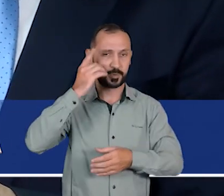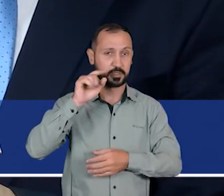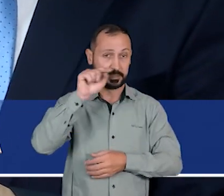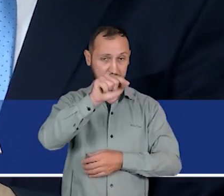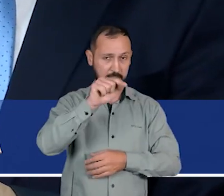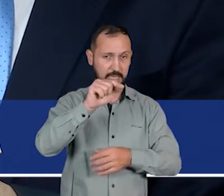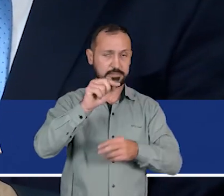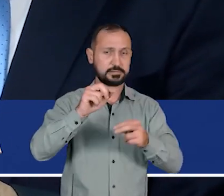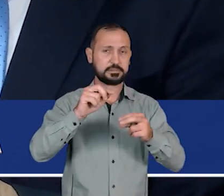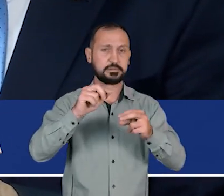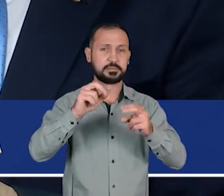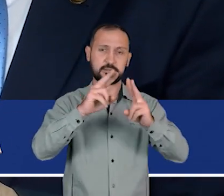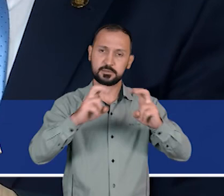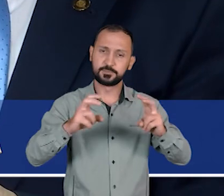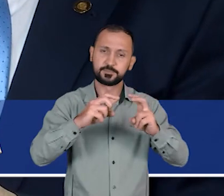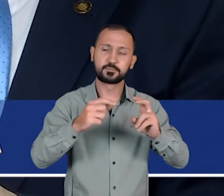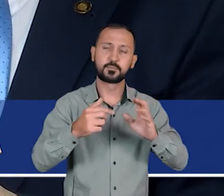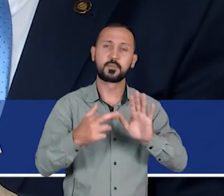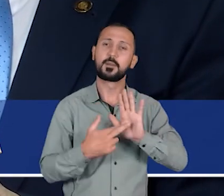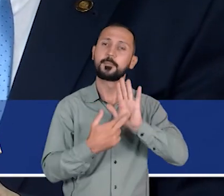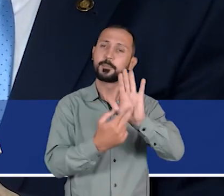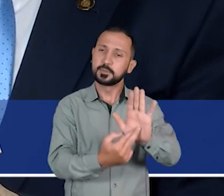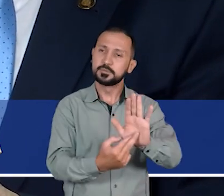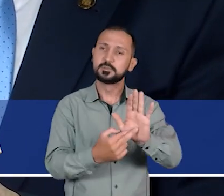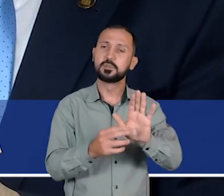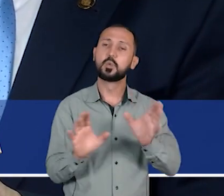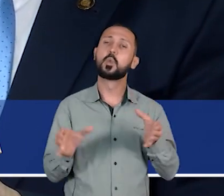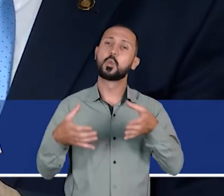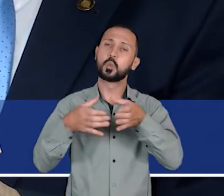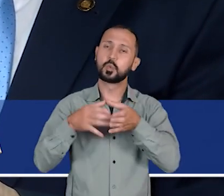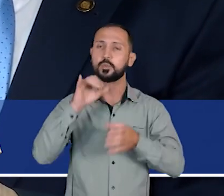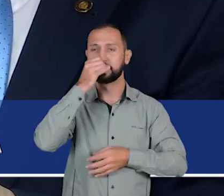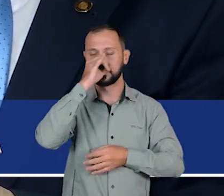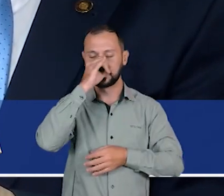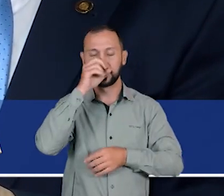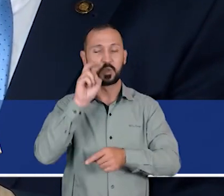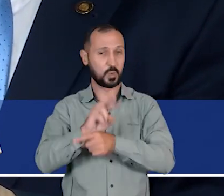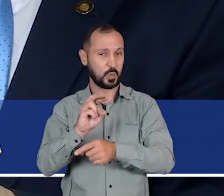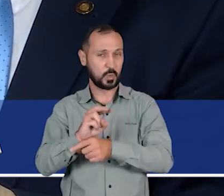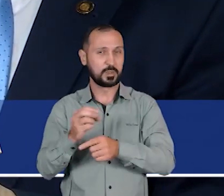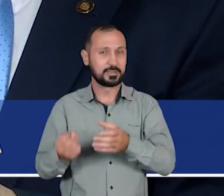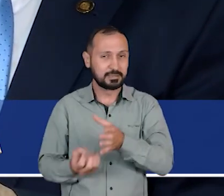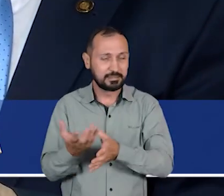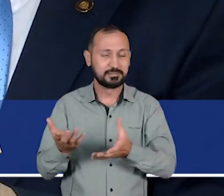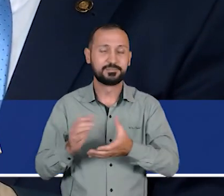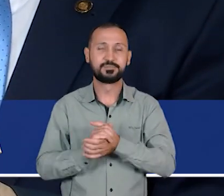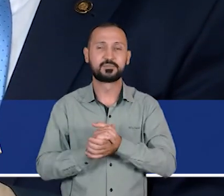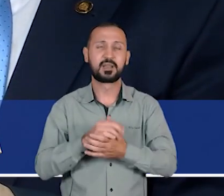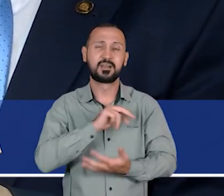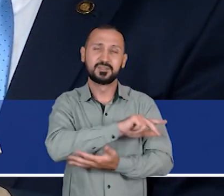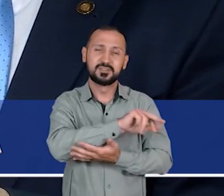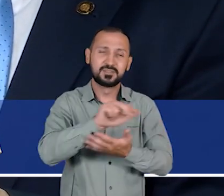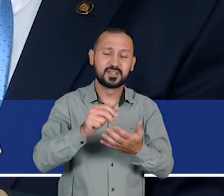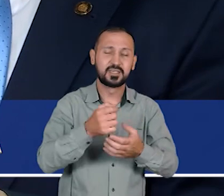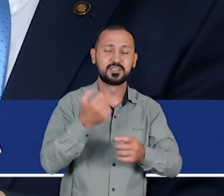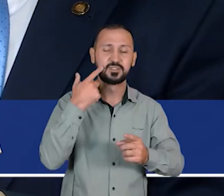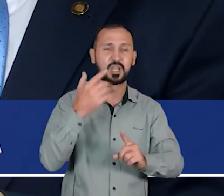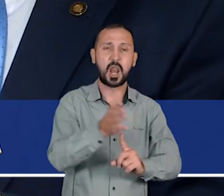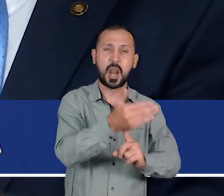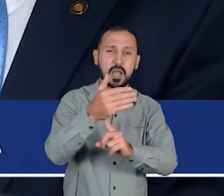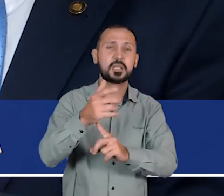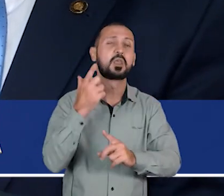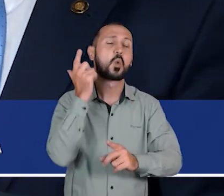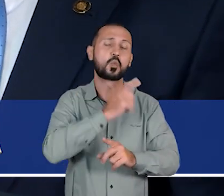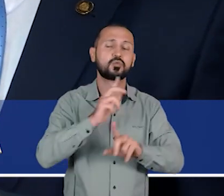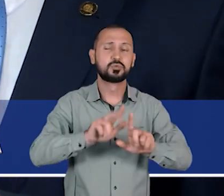Parlamentar de Santa Catarina, representando os suinocultores. E lá tem vários avanços, várias